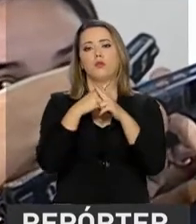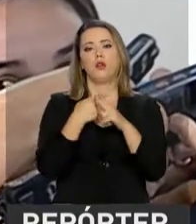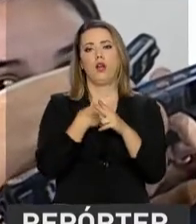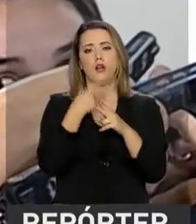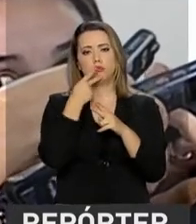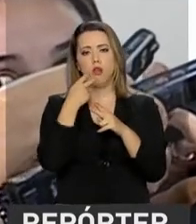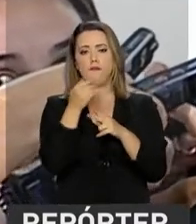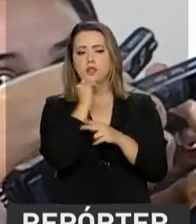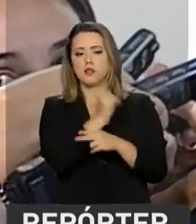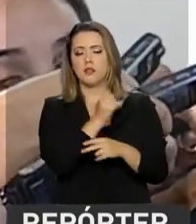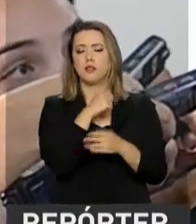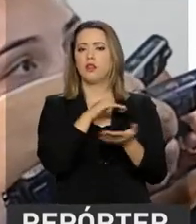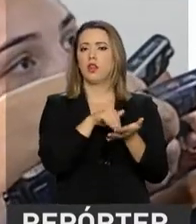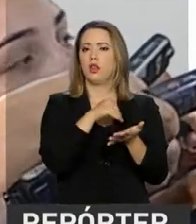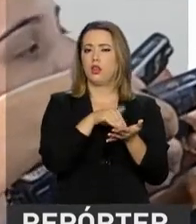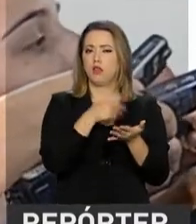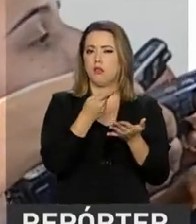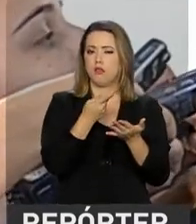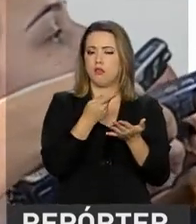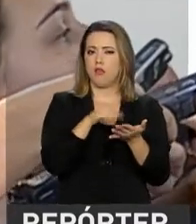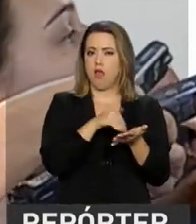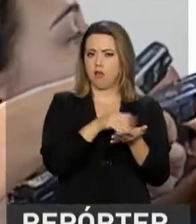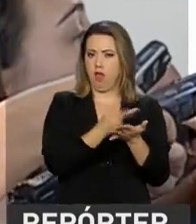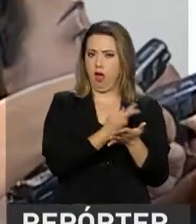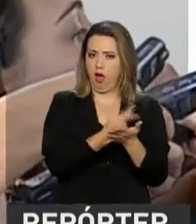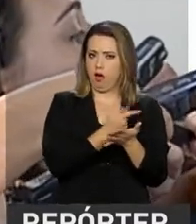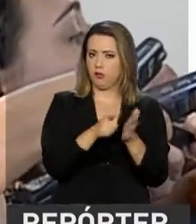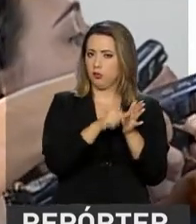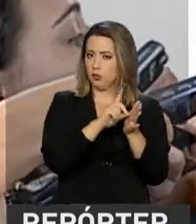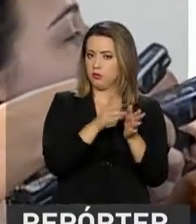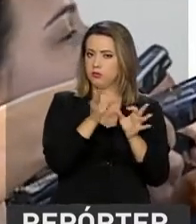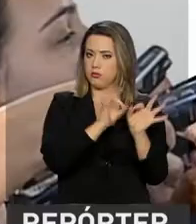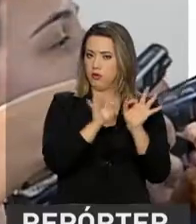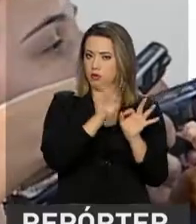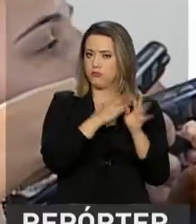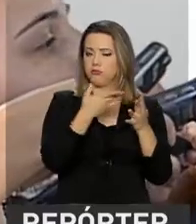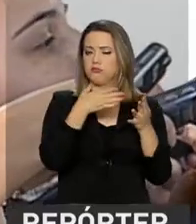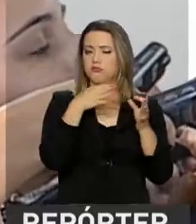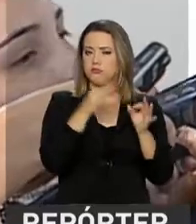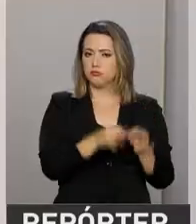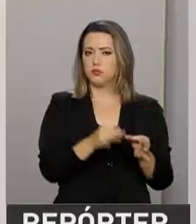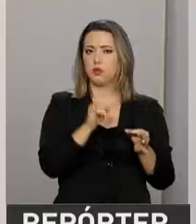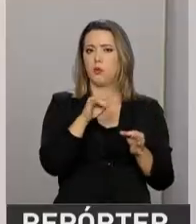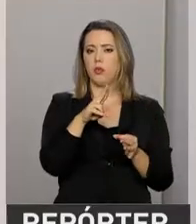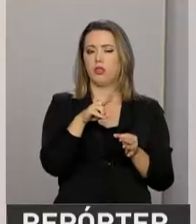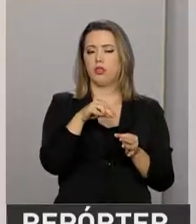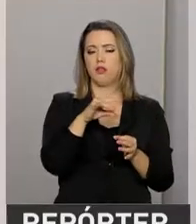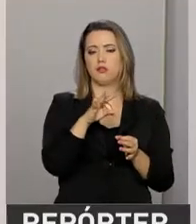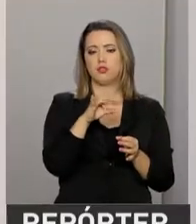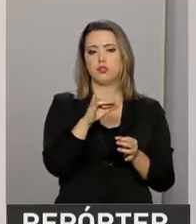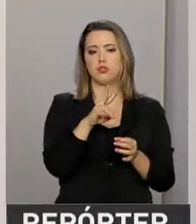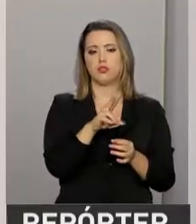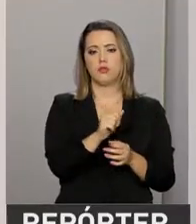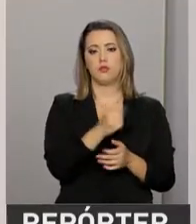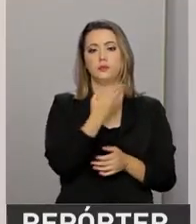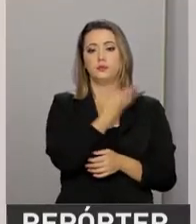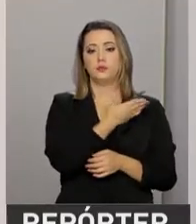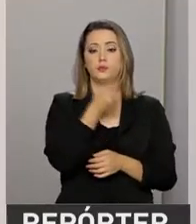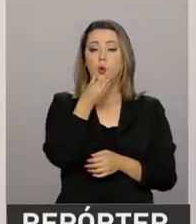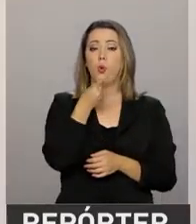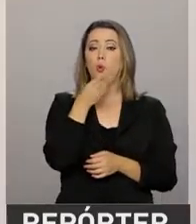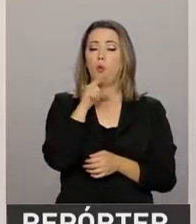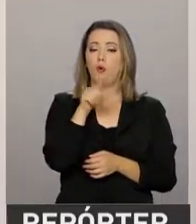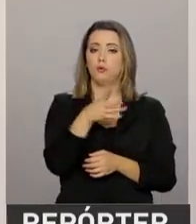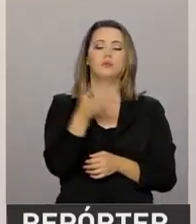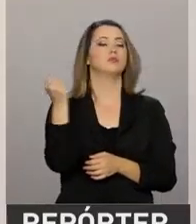regularizaram é o cadastro das suas contas e elas se tornaram assim inativas não disse foi um dos beneficiados